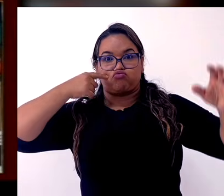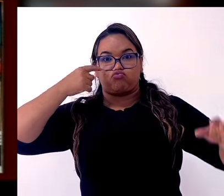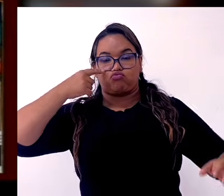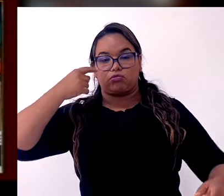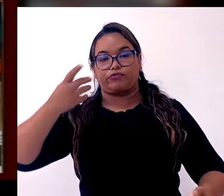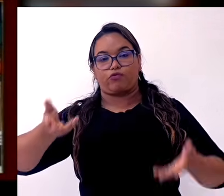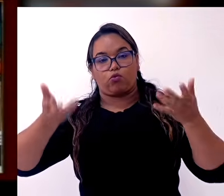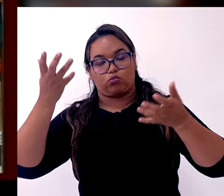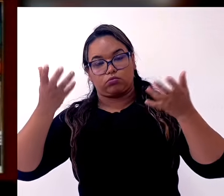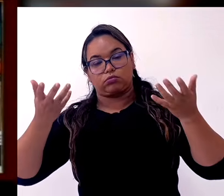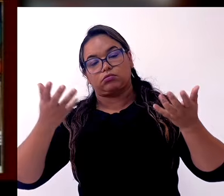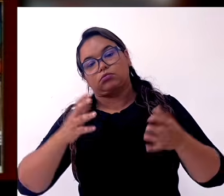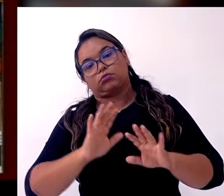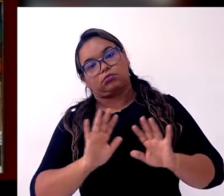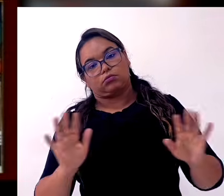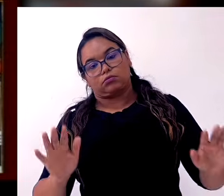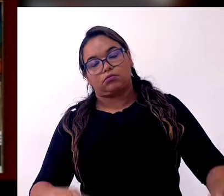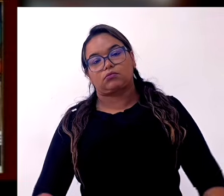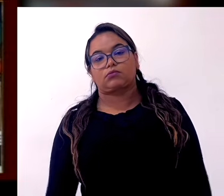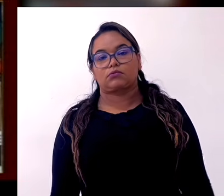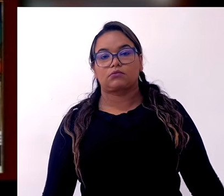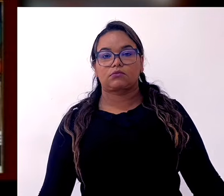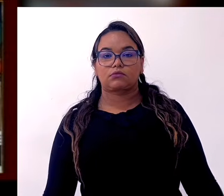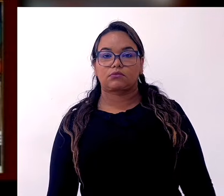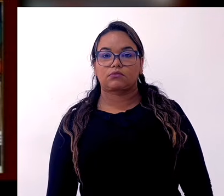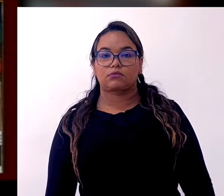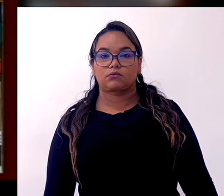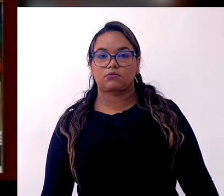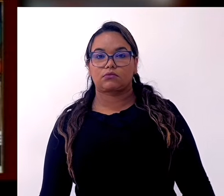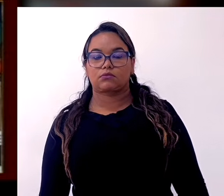fumaça, não há detritos, nada.